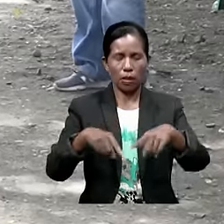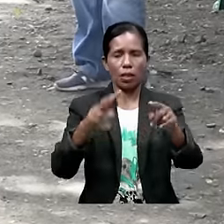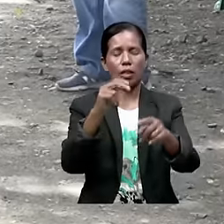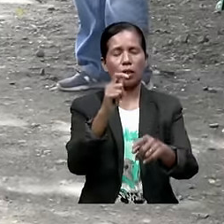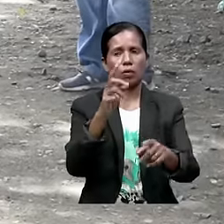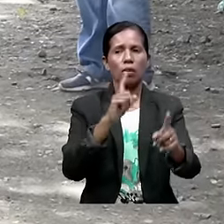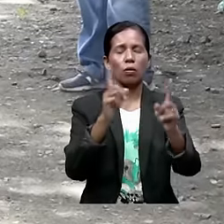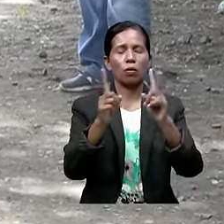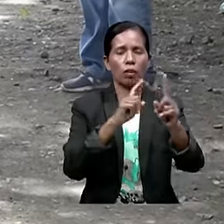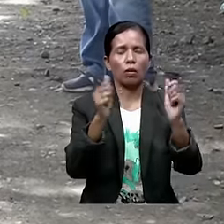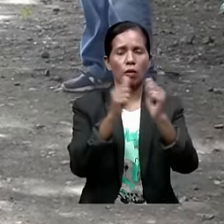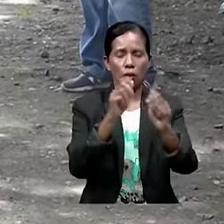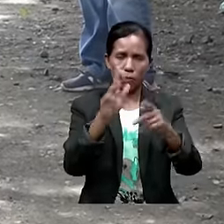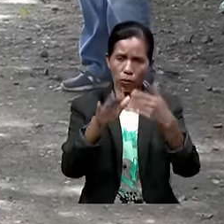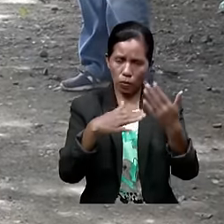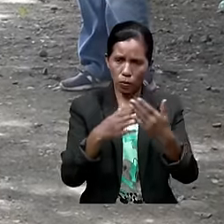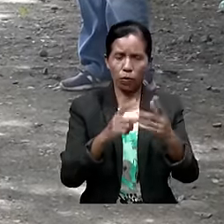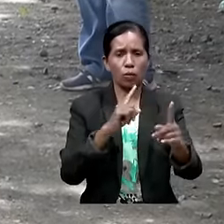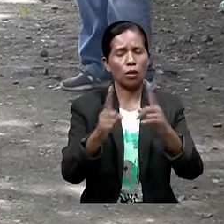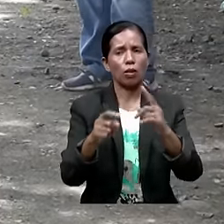halo dialogu ho komunidade, ho di explika konaba